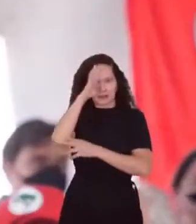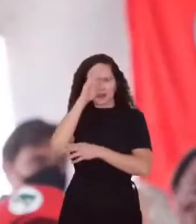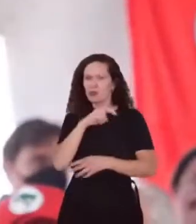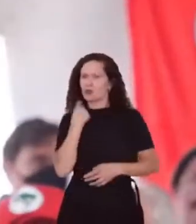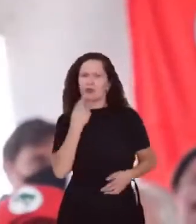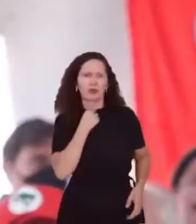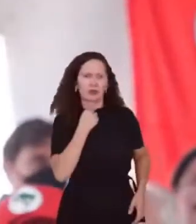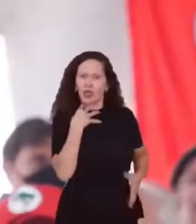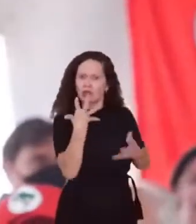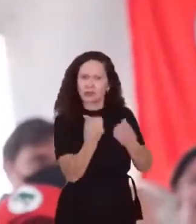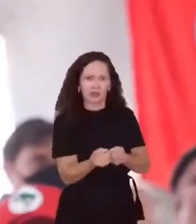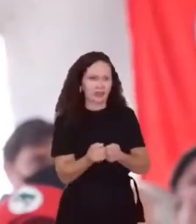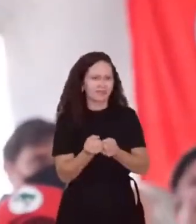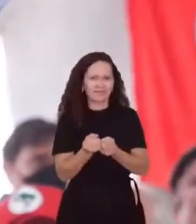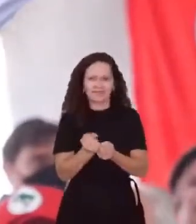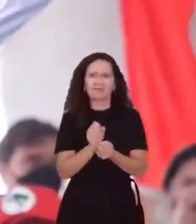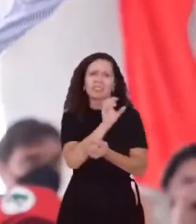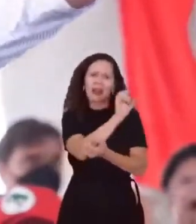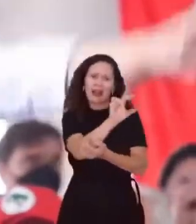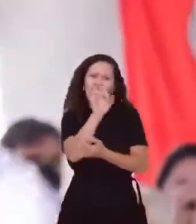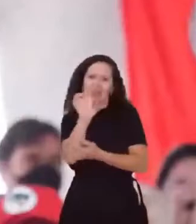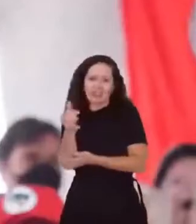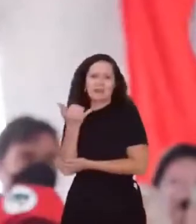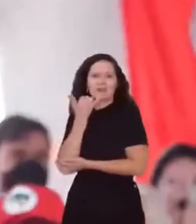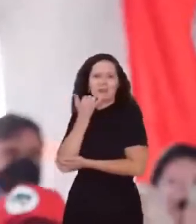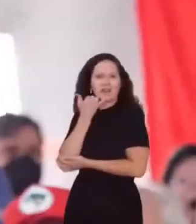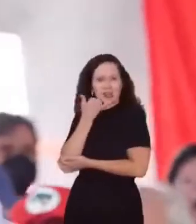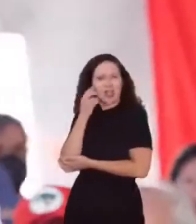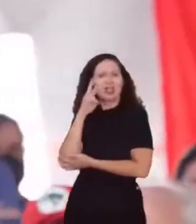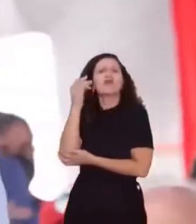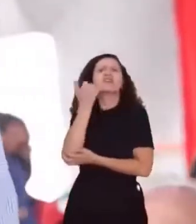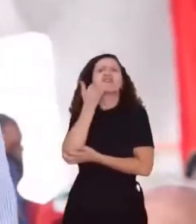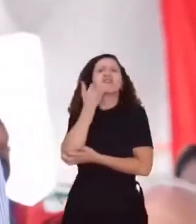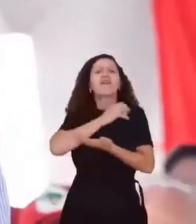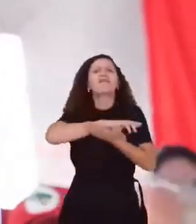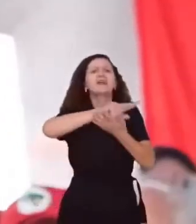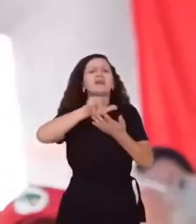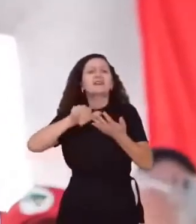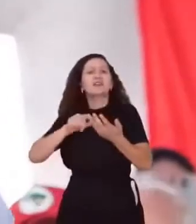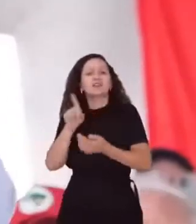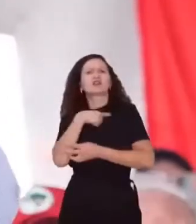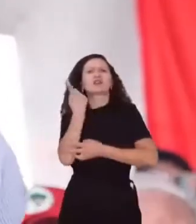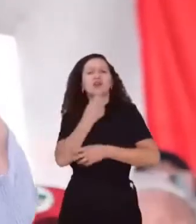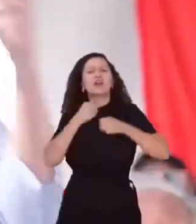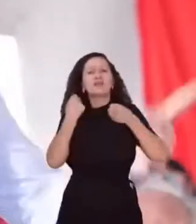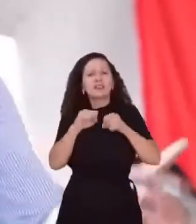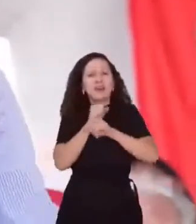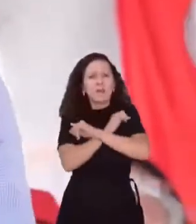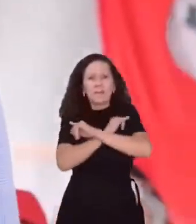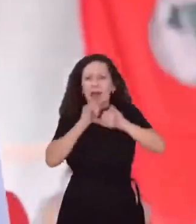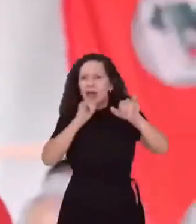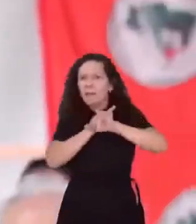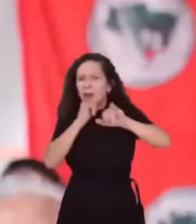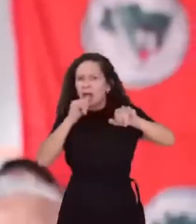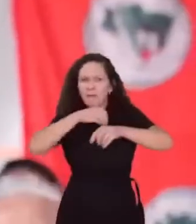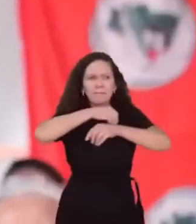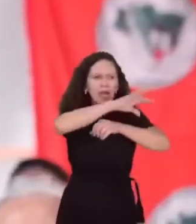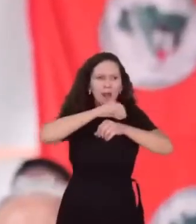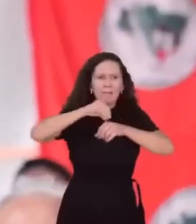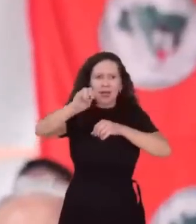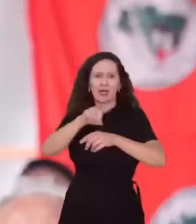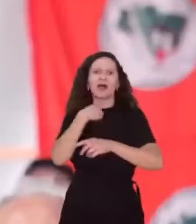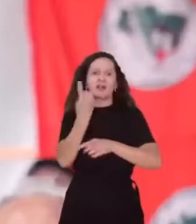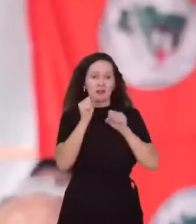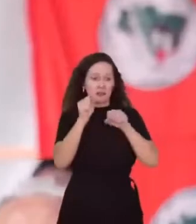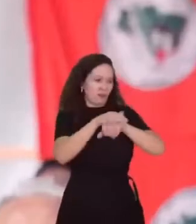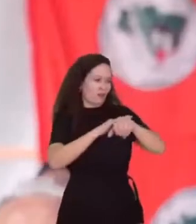de nós tem um celular aqui, eu vi um monte de celularzinho aqui. Nós temos que botar para funcionar. A gente pode falar com as pessoas e